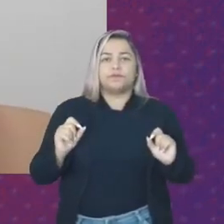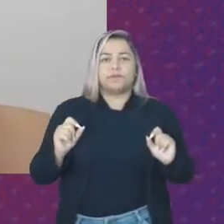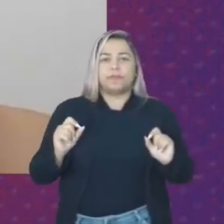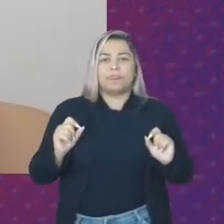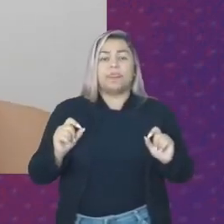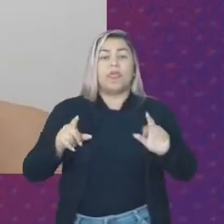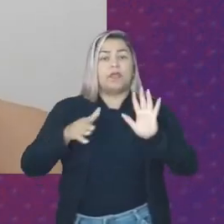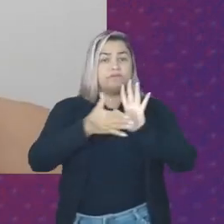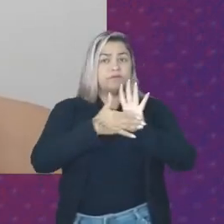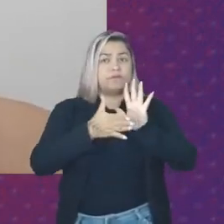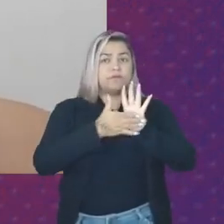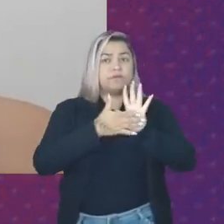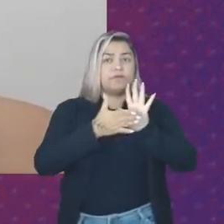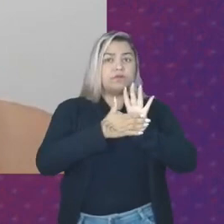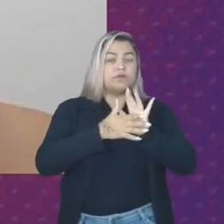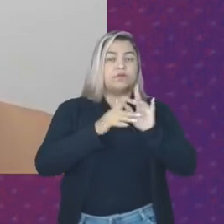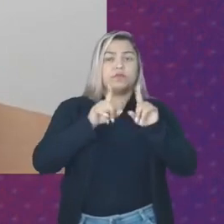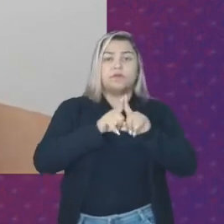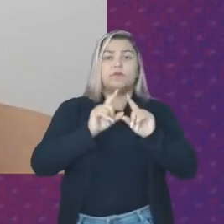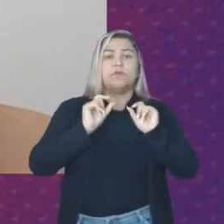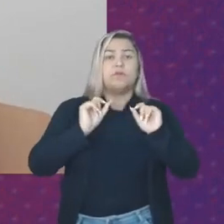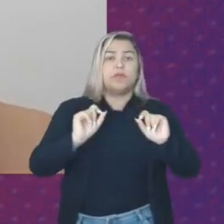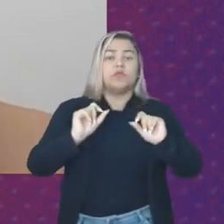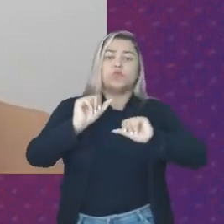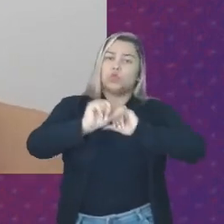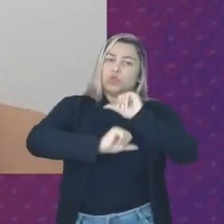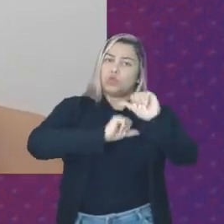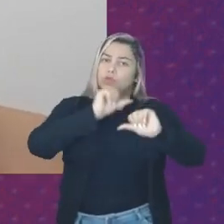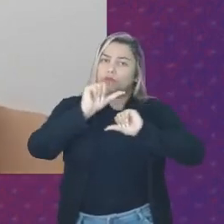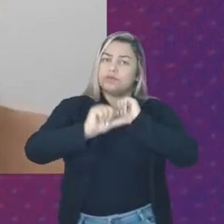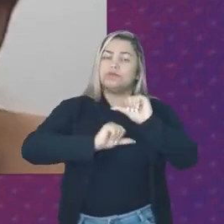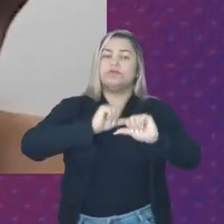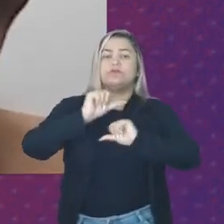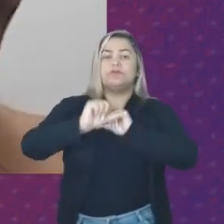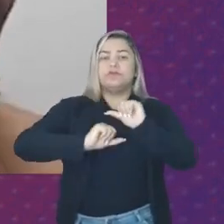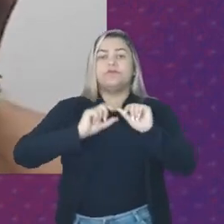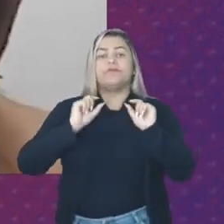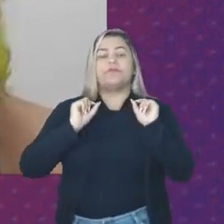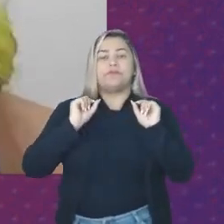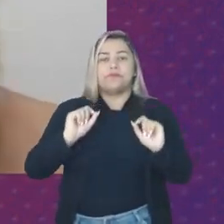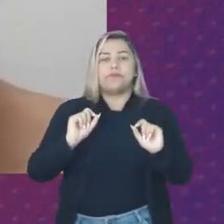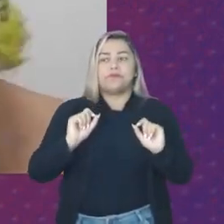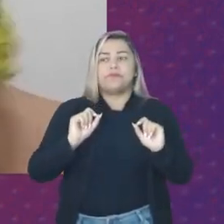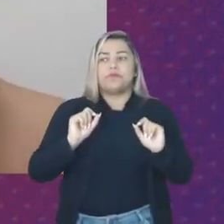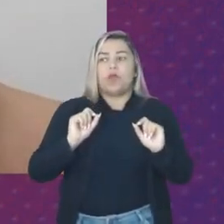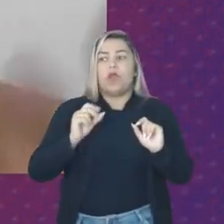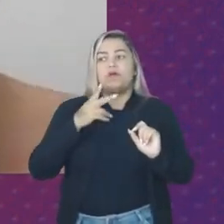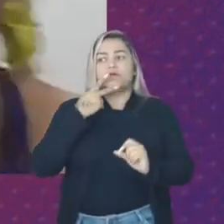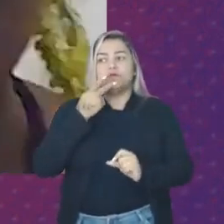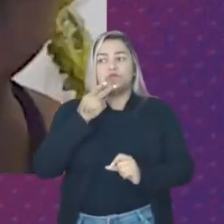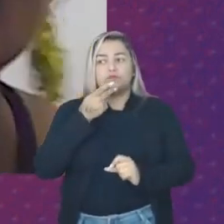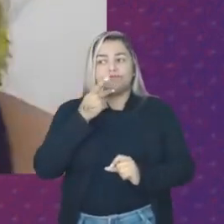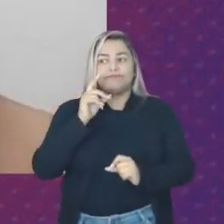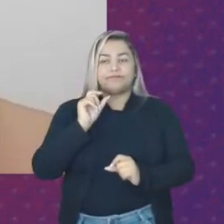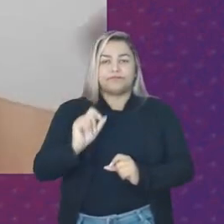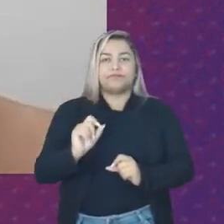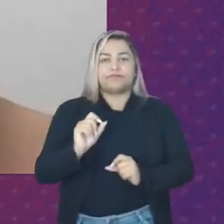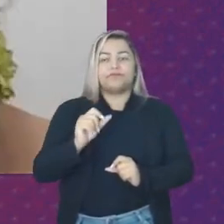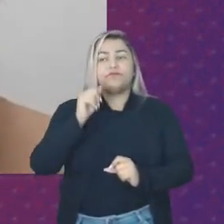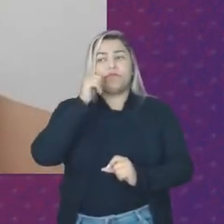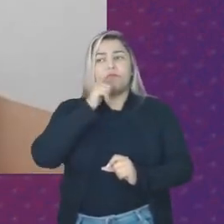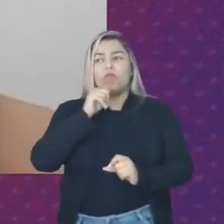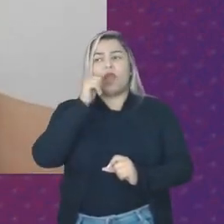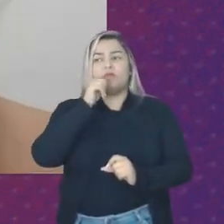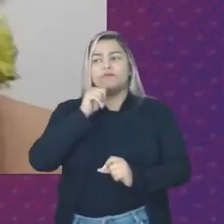nessa proposta do arquétipo do herói, que acaba se tornando ali um pouco, digamos assim, da mulher de aço,